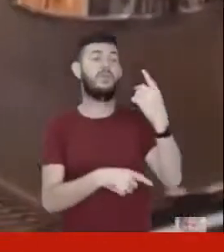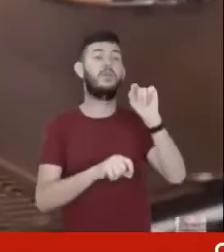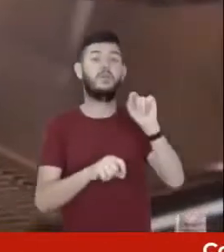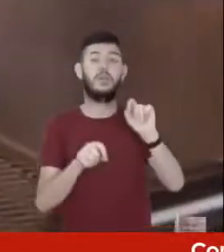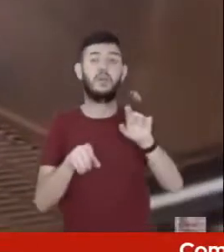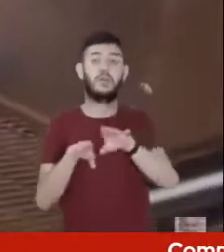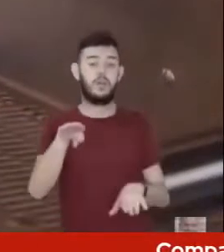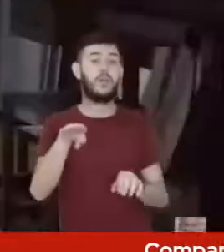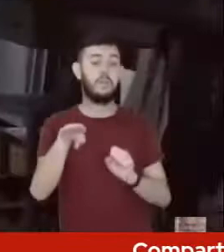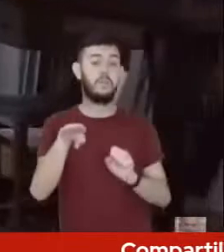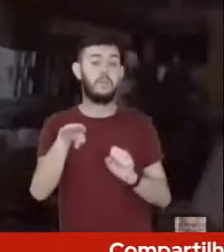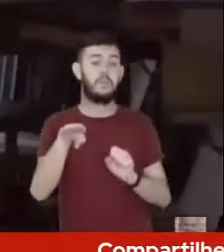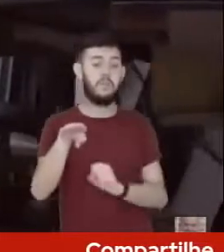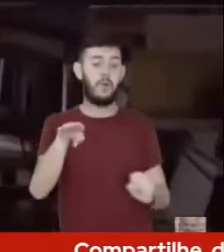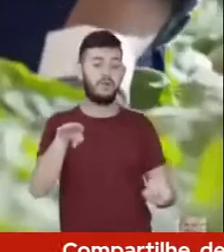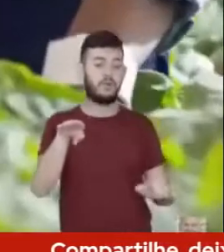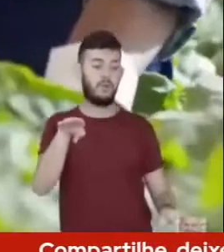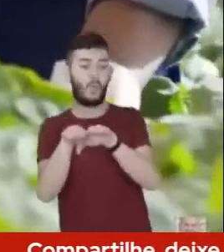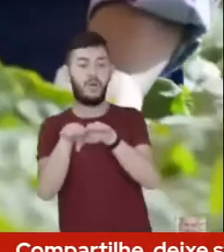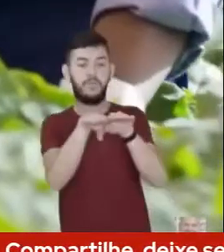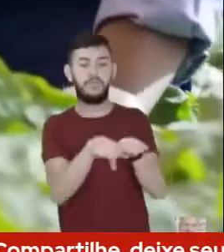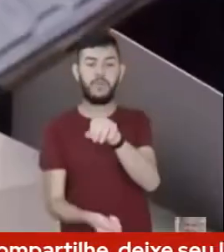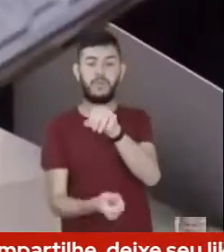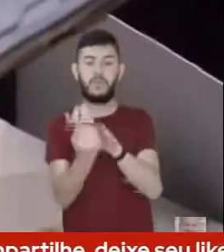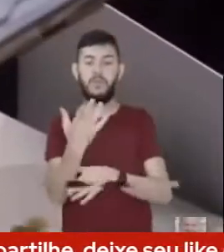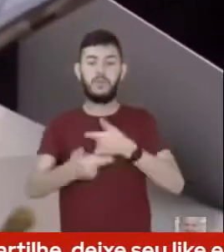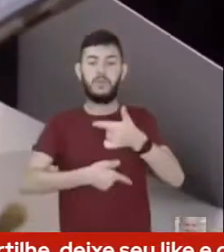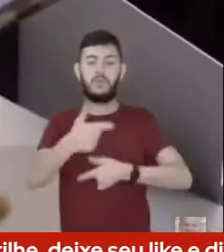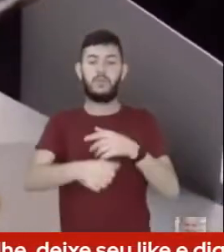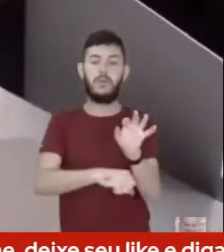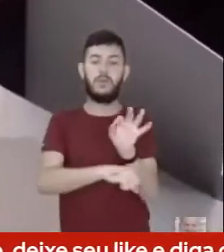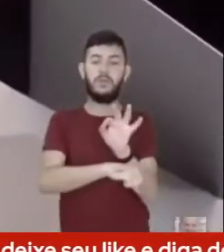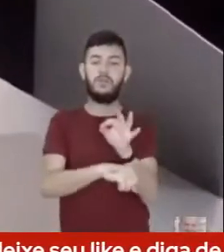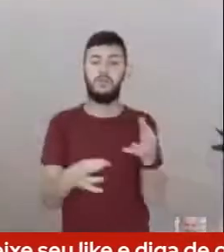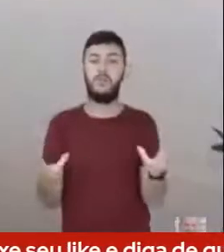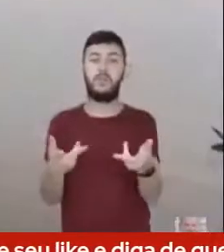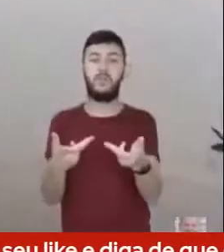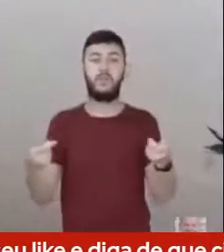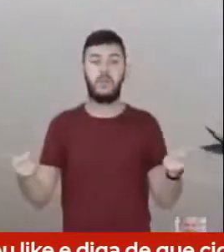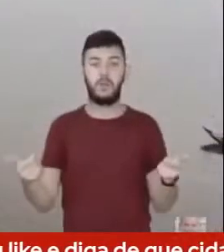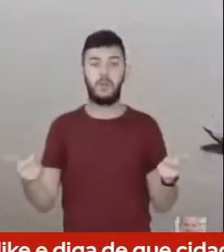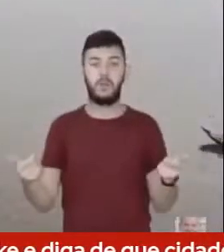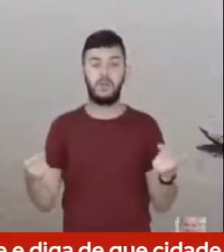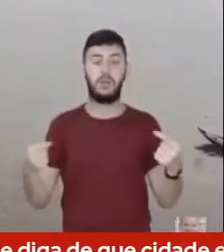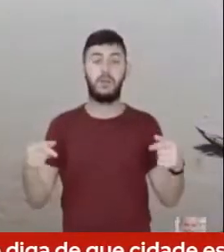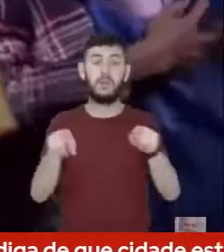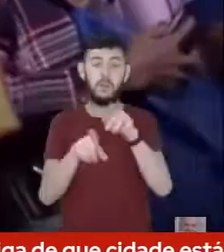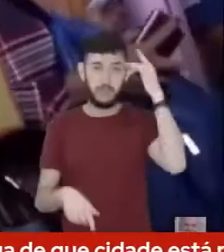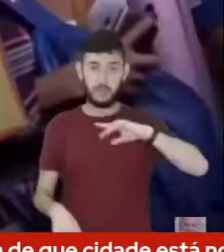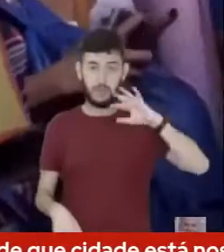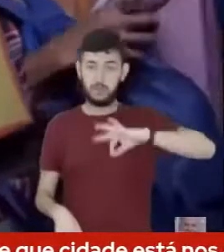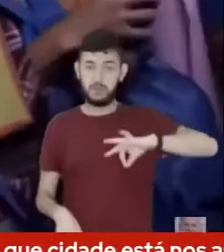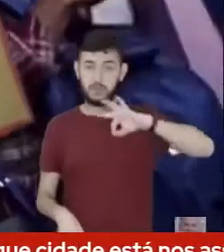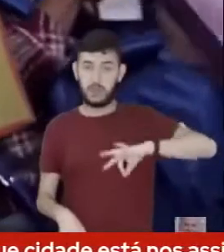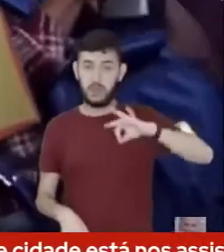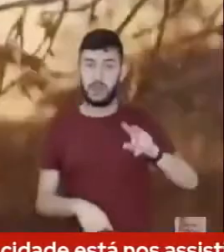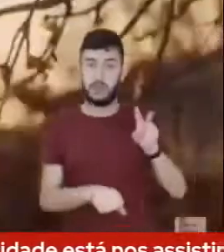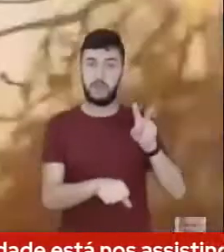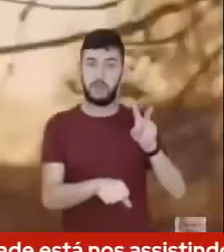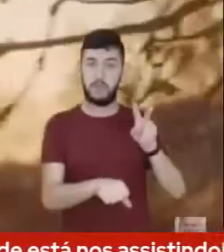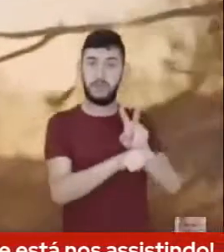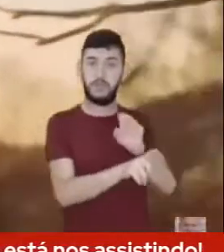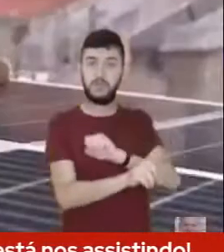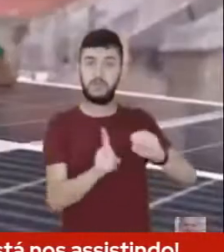que gere empregos formais de qualidade, promova crescimento dos salários, proteção social, trabalhista e previdenciária,